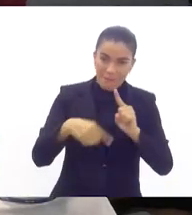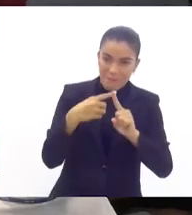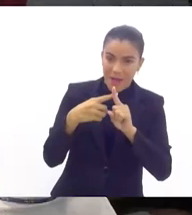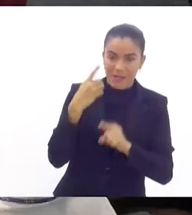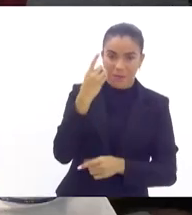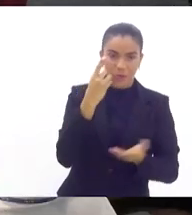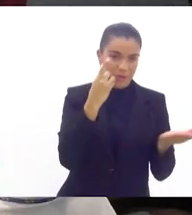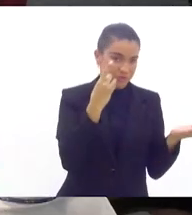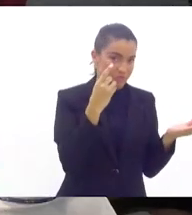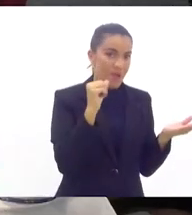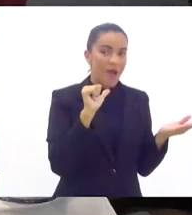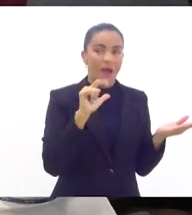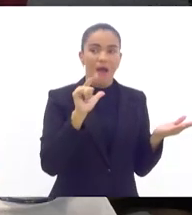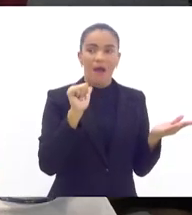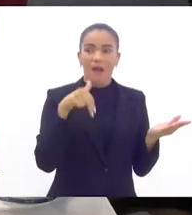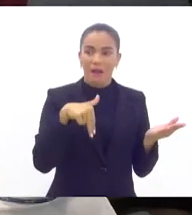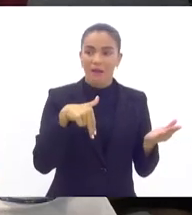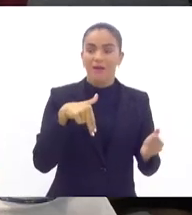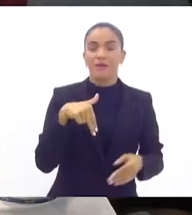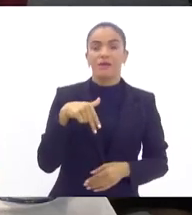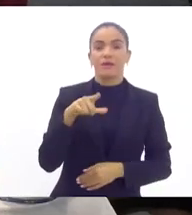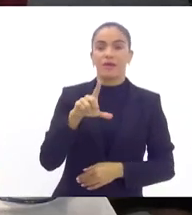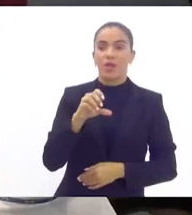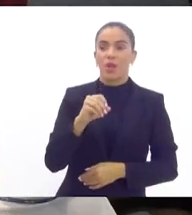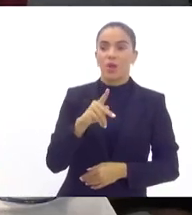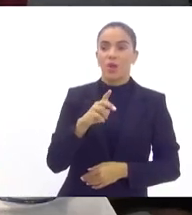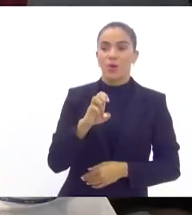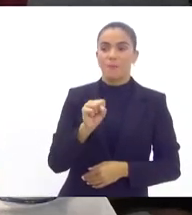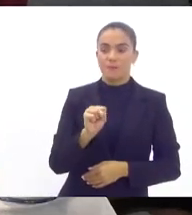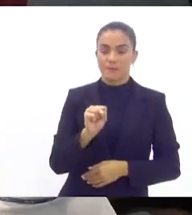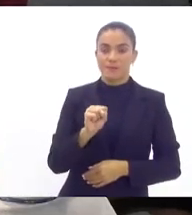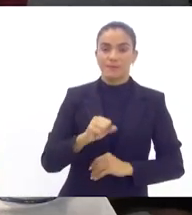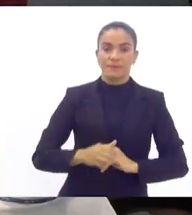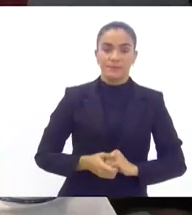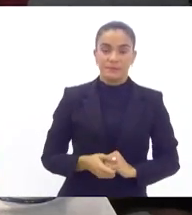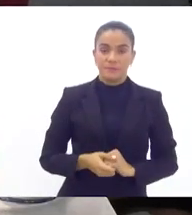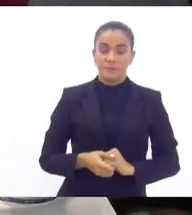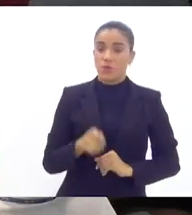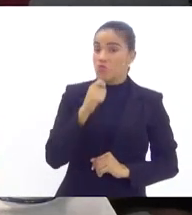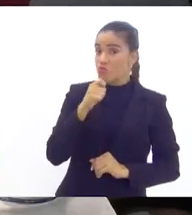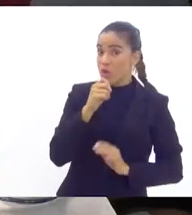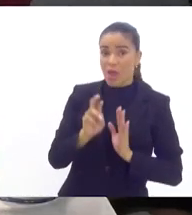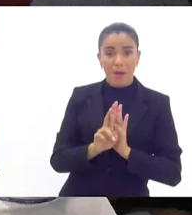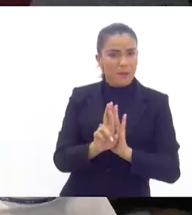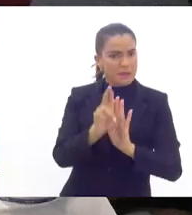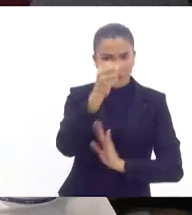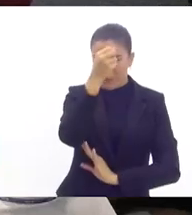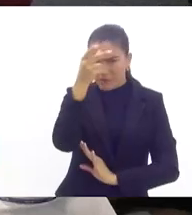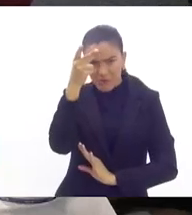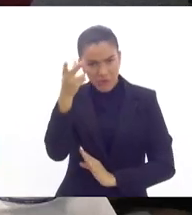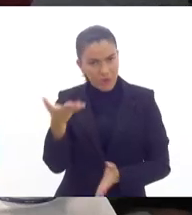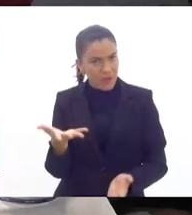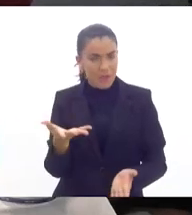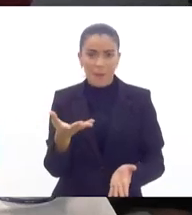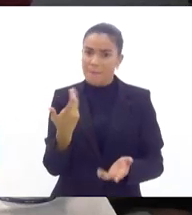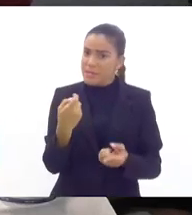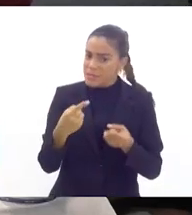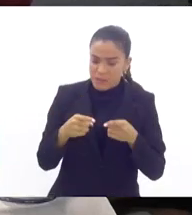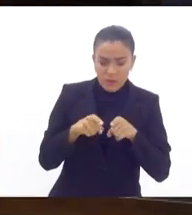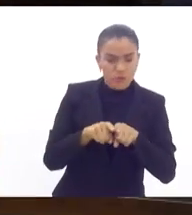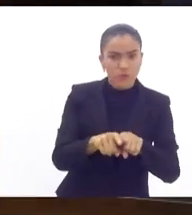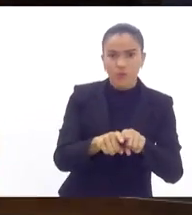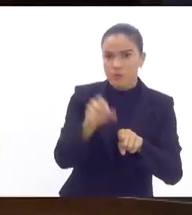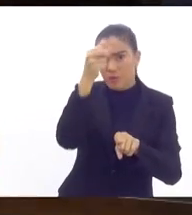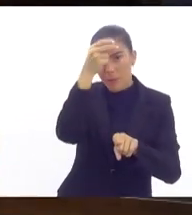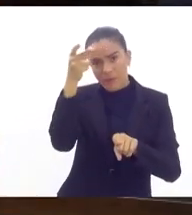que mais uma vez a Prefeitura não está aqui nenhum representante e a gente tem que entender que a prefeitura e essa casa se não andarem juntos a gente não